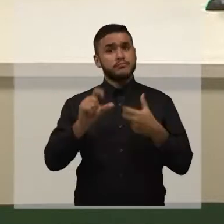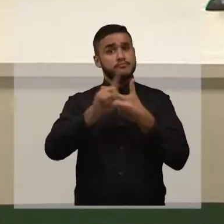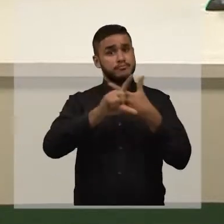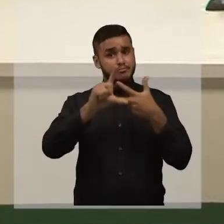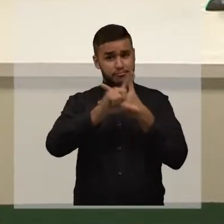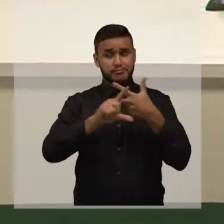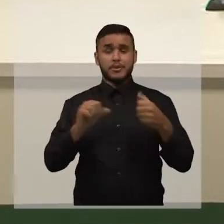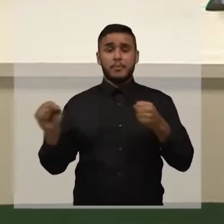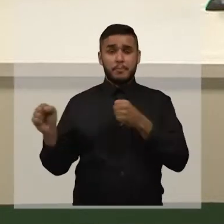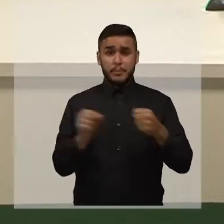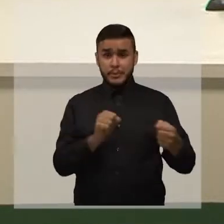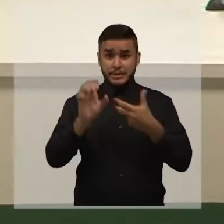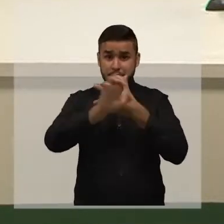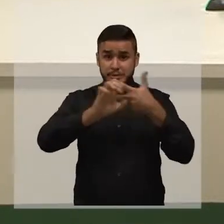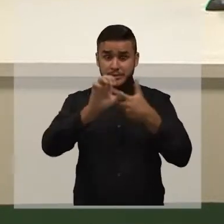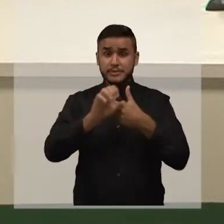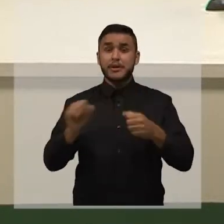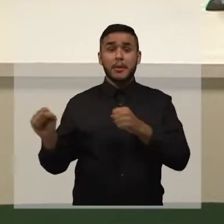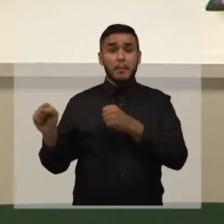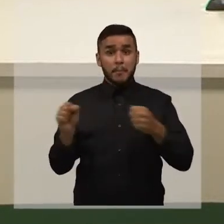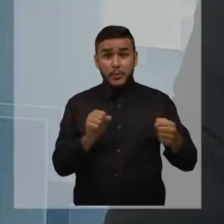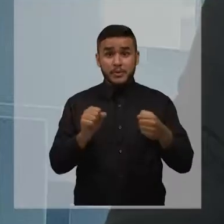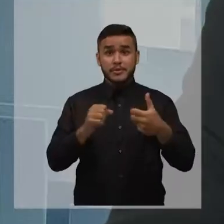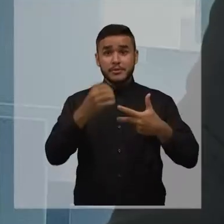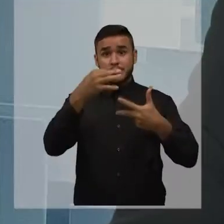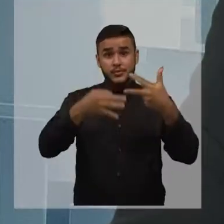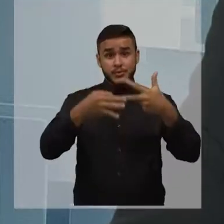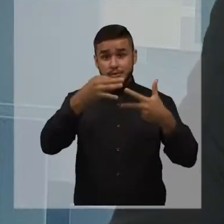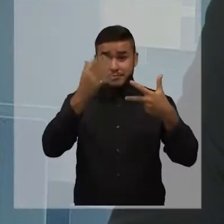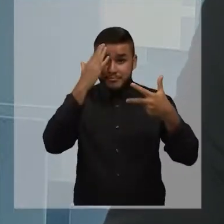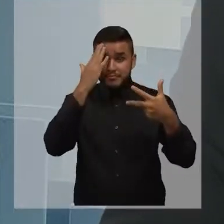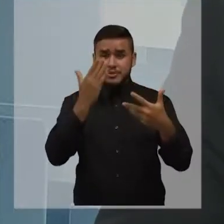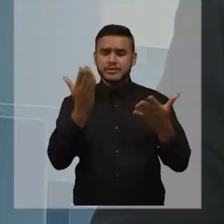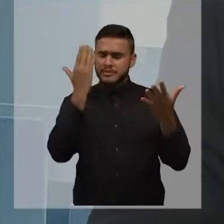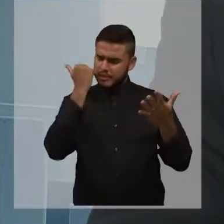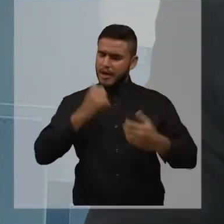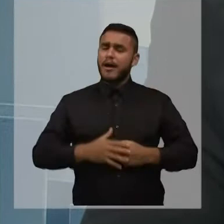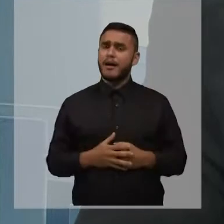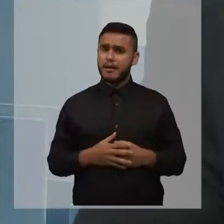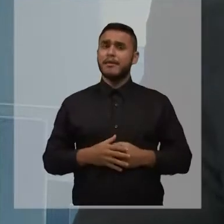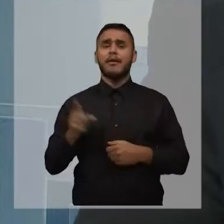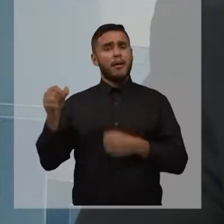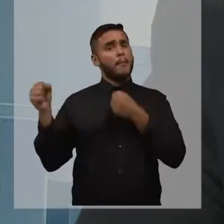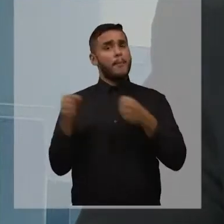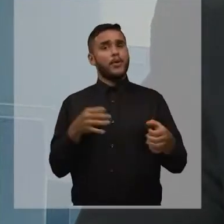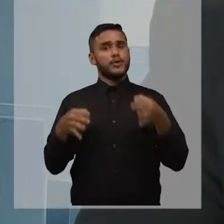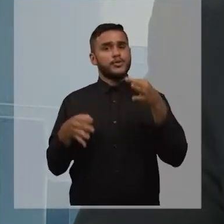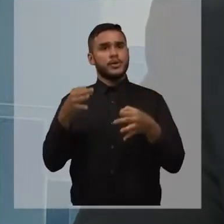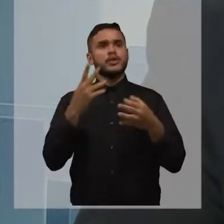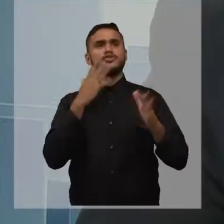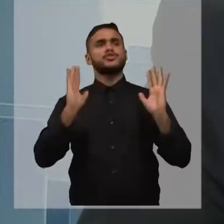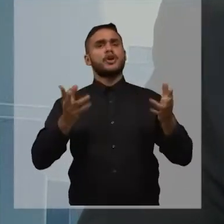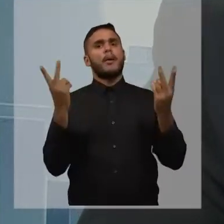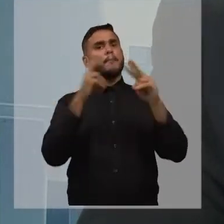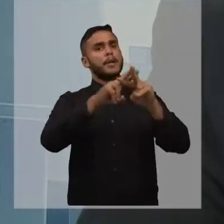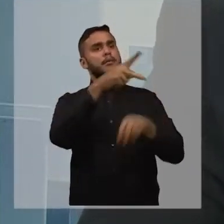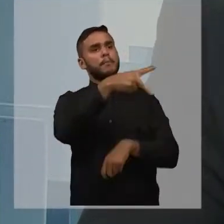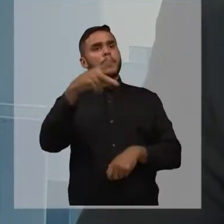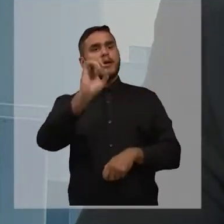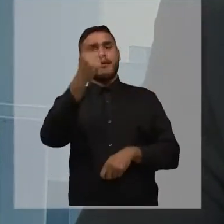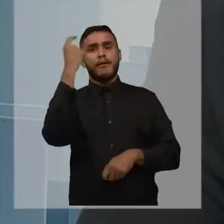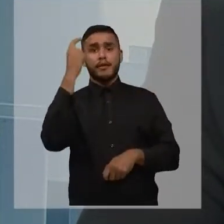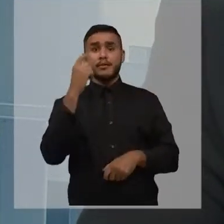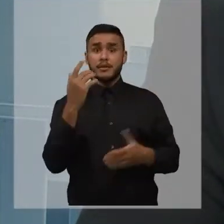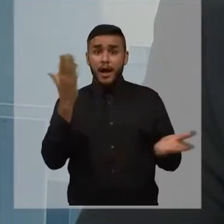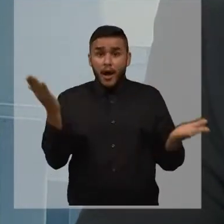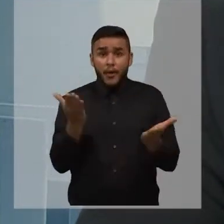O próprio judiciário já prendeu o senador, né, Luiz? Já prendeu o presidente de Câmara. Cadê o Cunha?